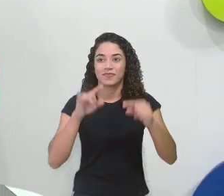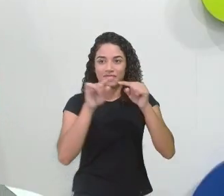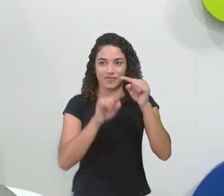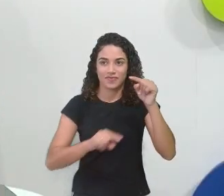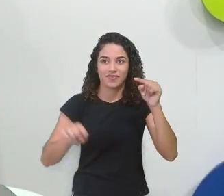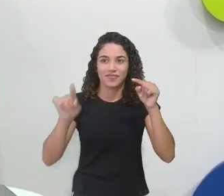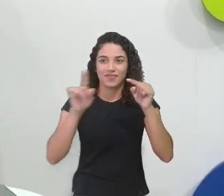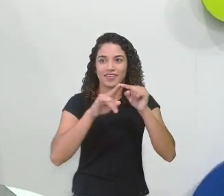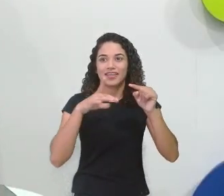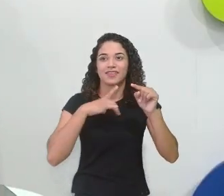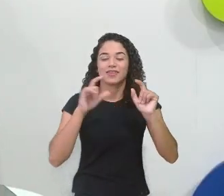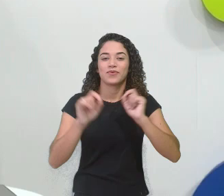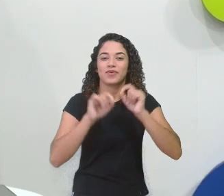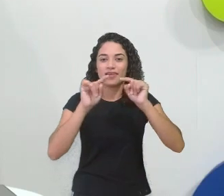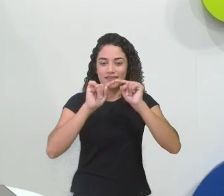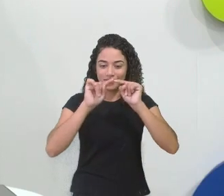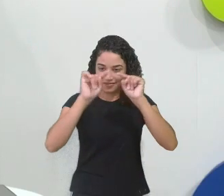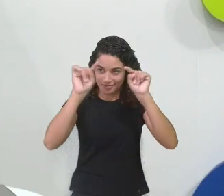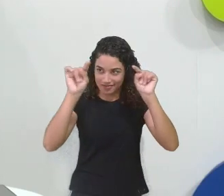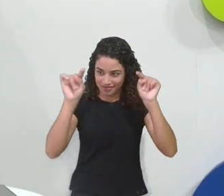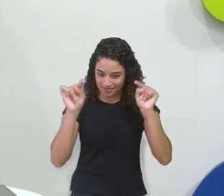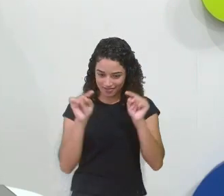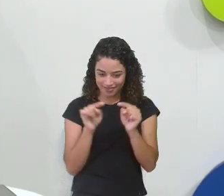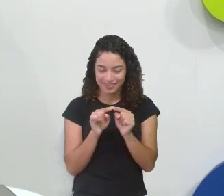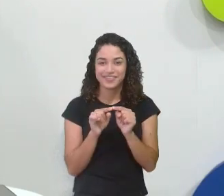também, Isso. né? Legal. Legal, não é?